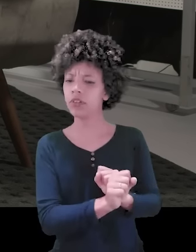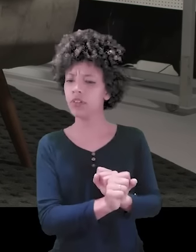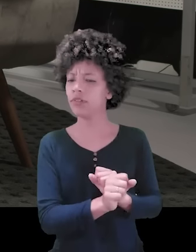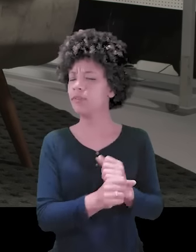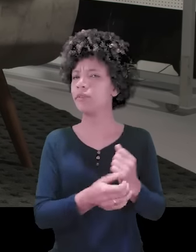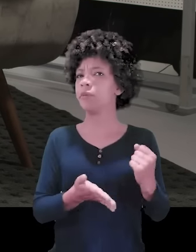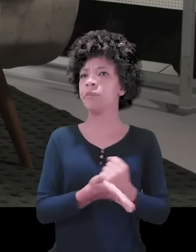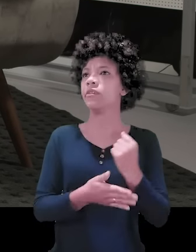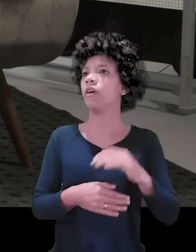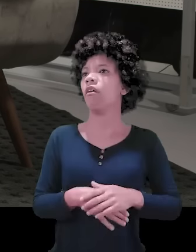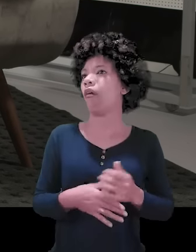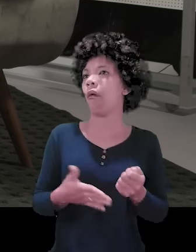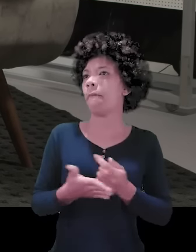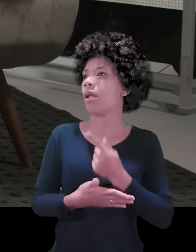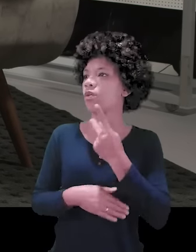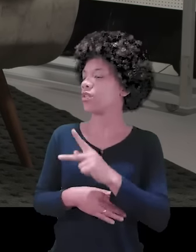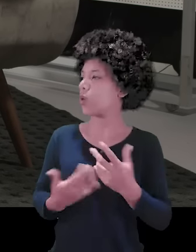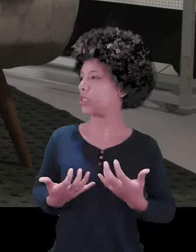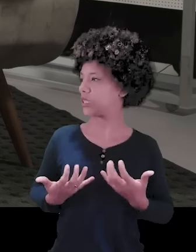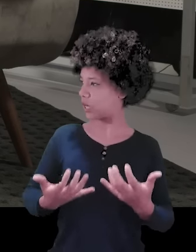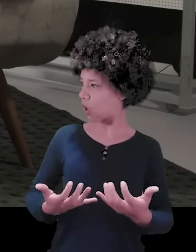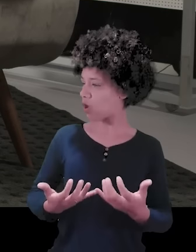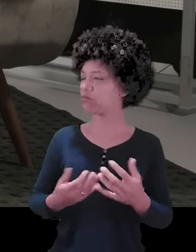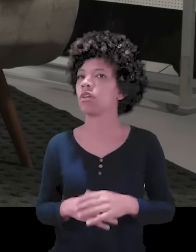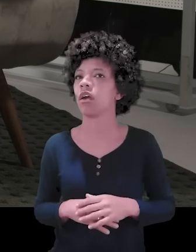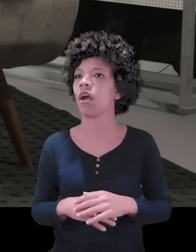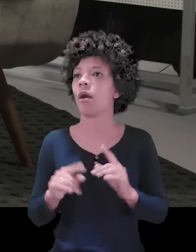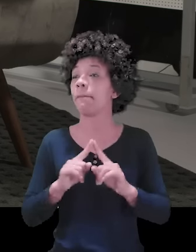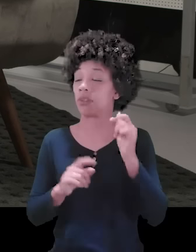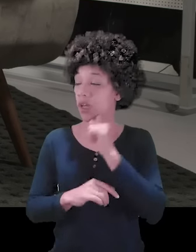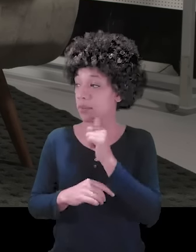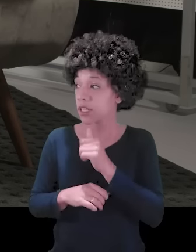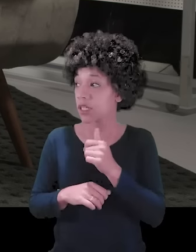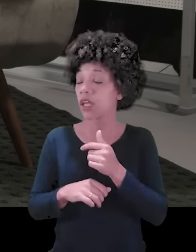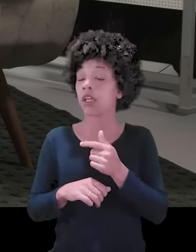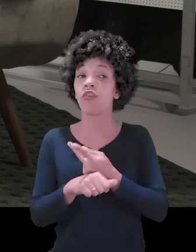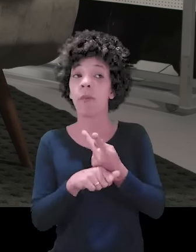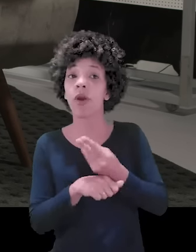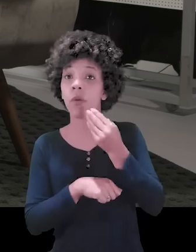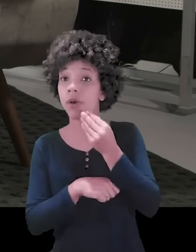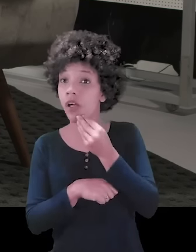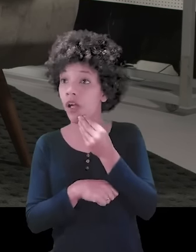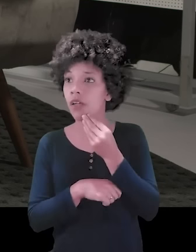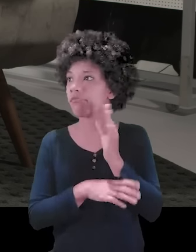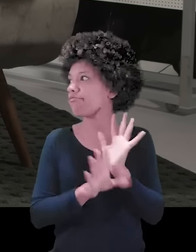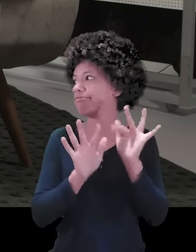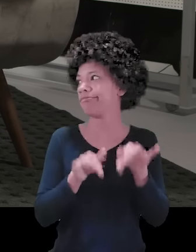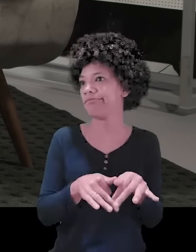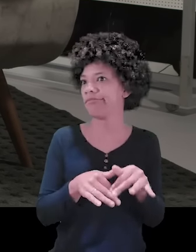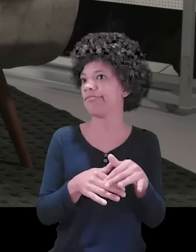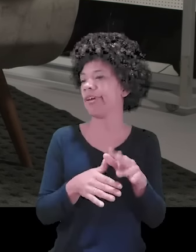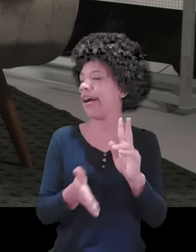luta Comprei Seu silicone esse fazer uma menina que foi buscou oportunidade e acabou caindo no lugar nesse